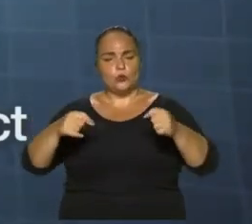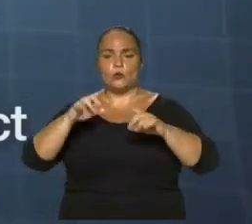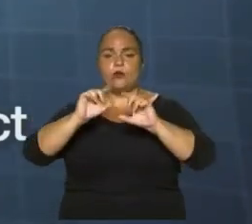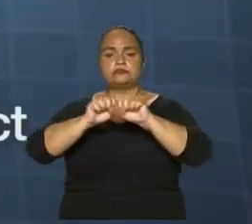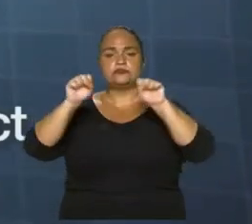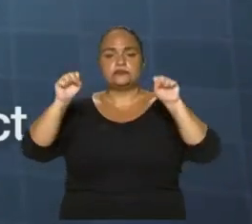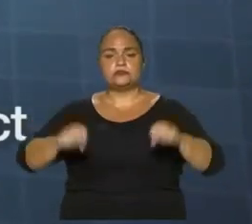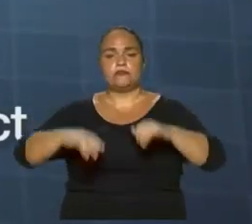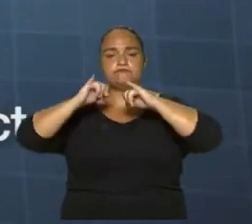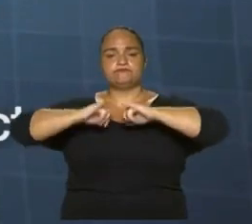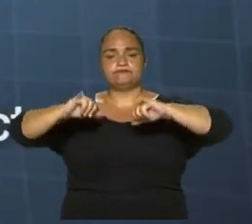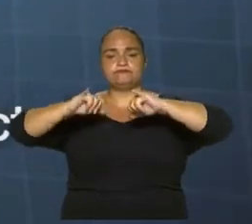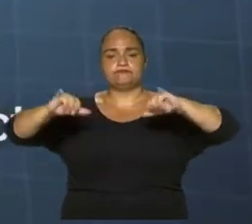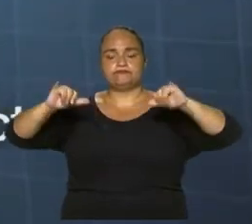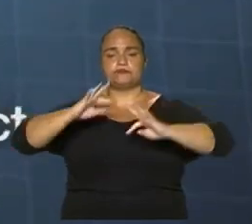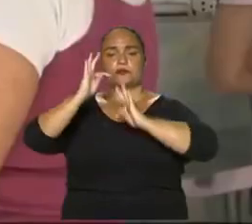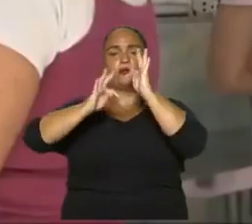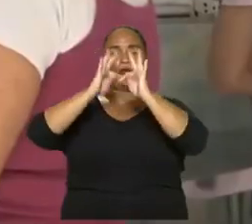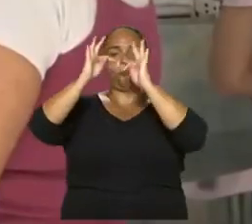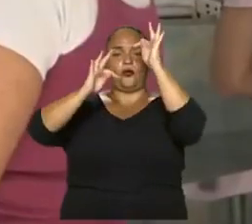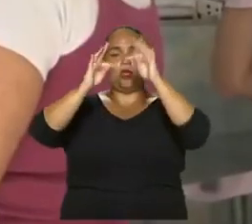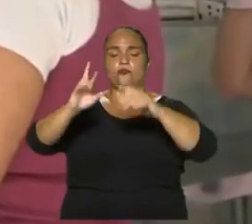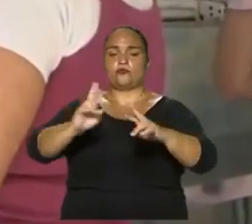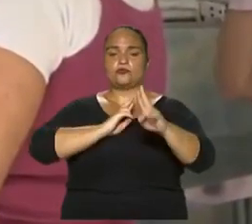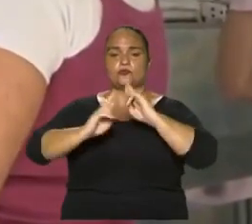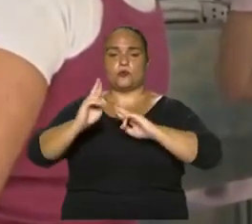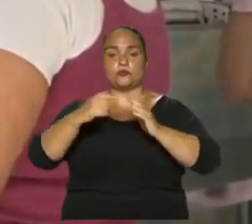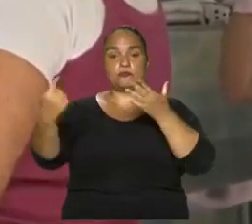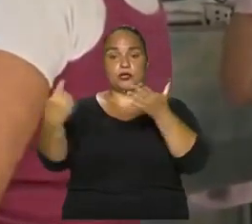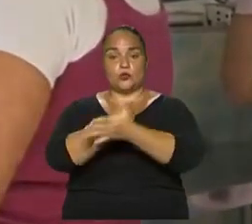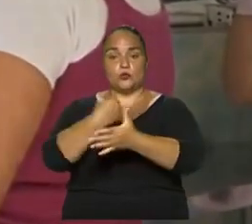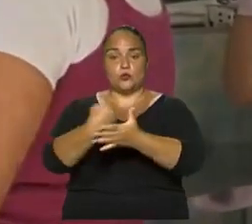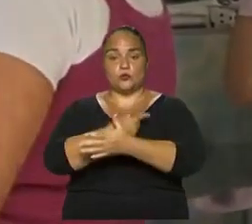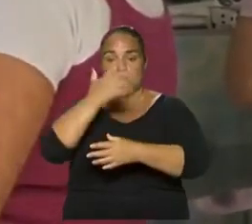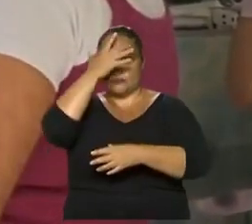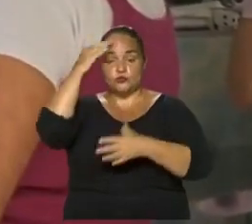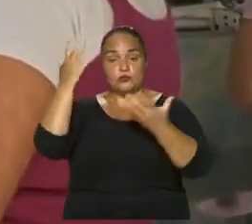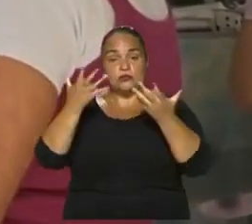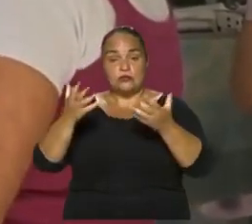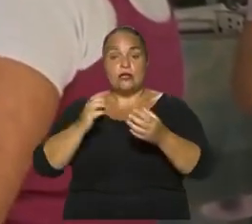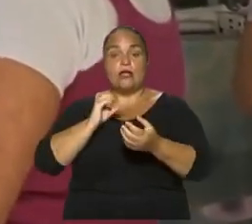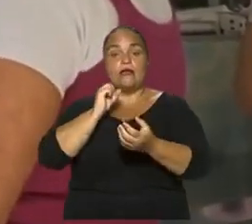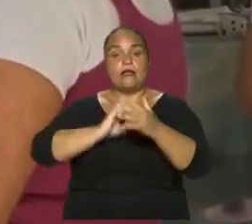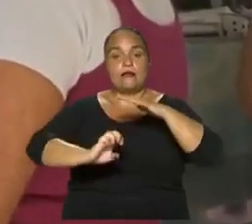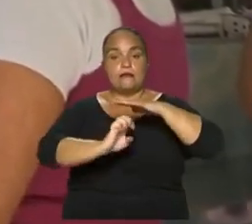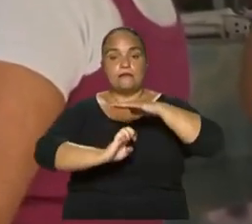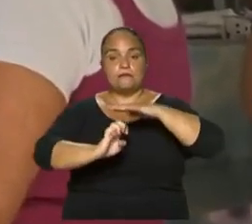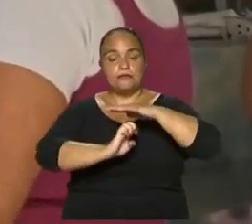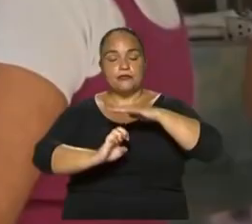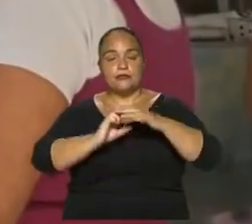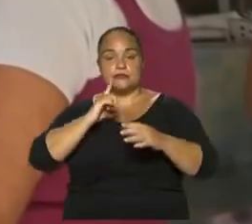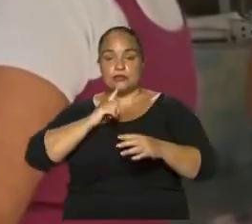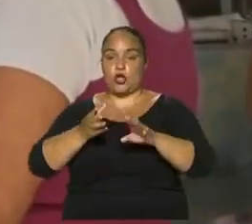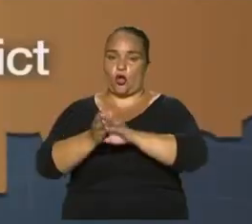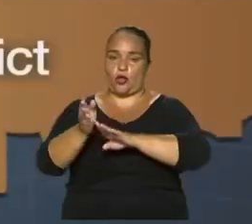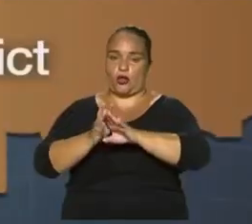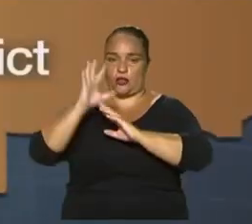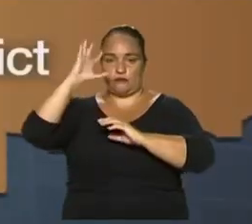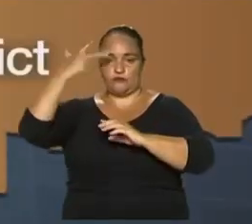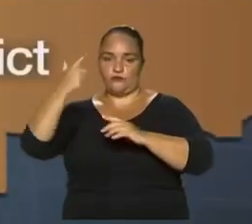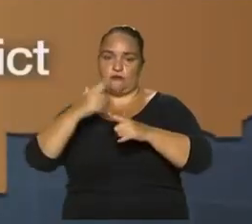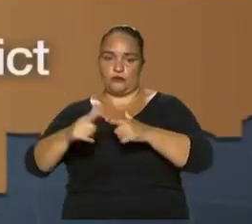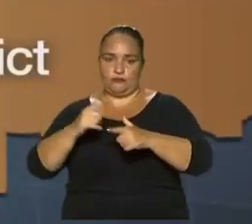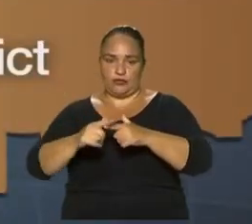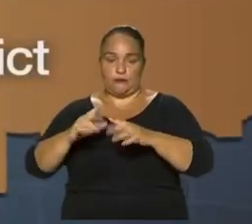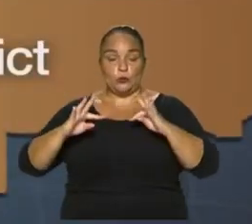sistema de informação tecnológico que responde perguntas do empreendedor e o orienta na solução de problemas. Tudo